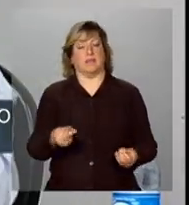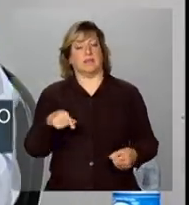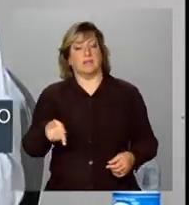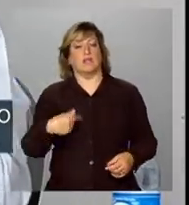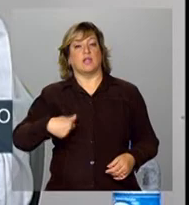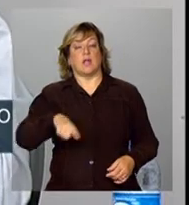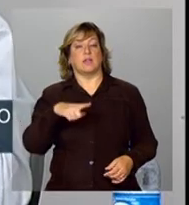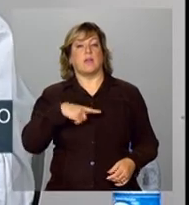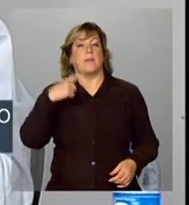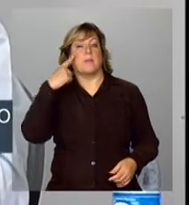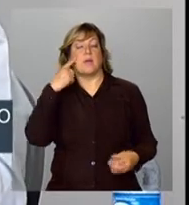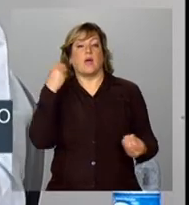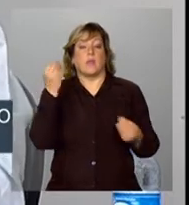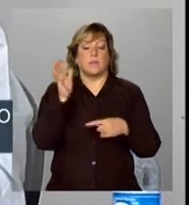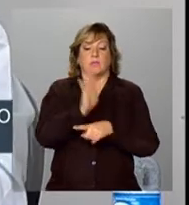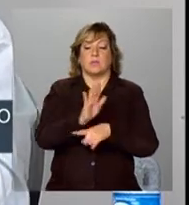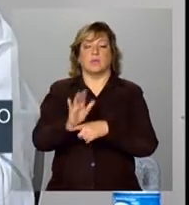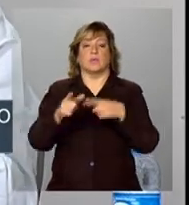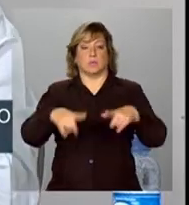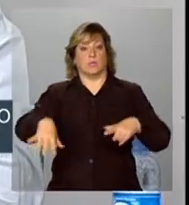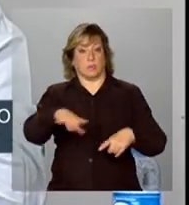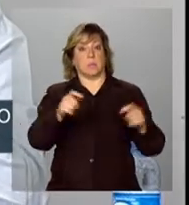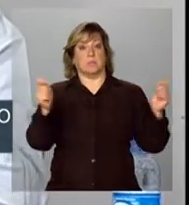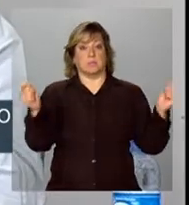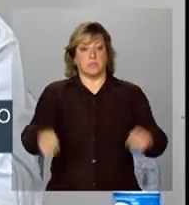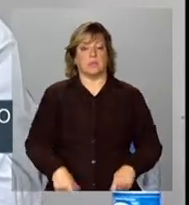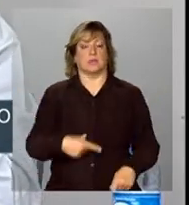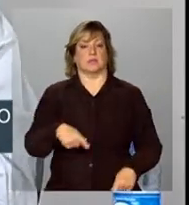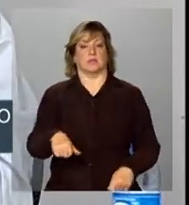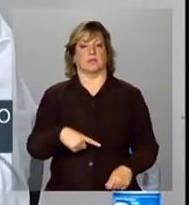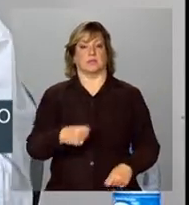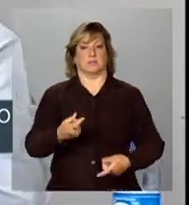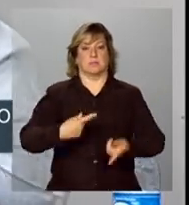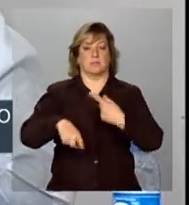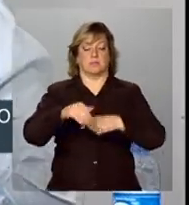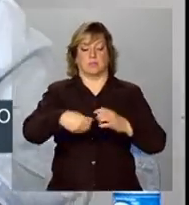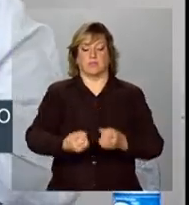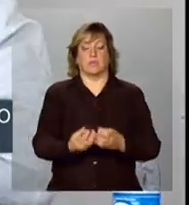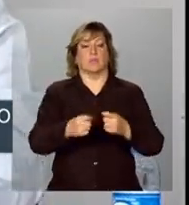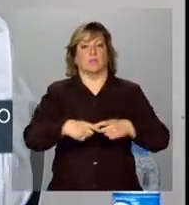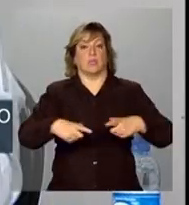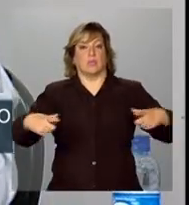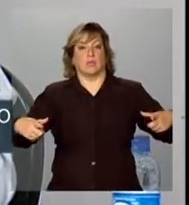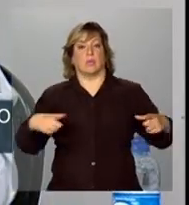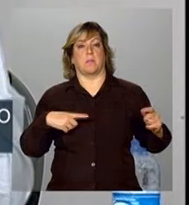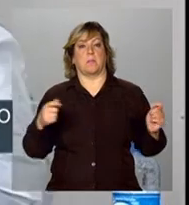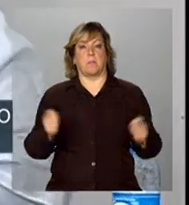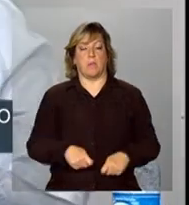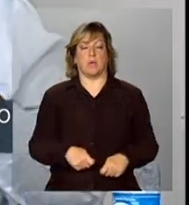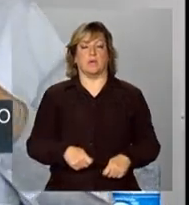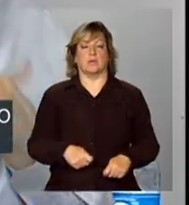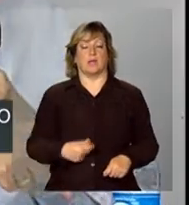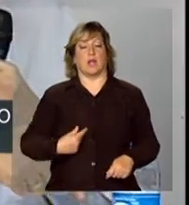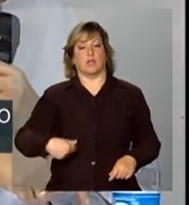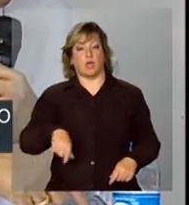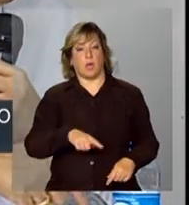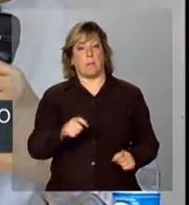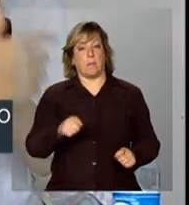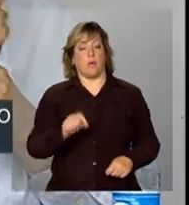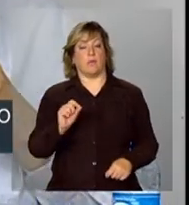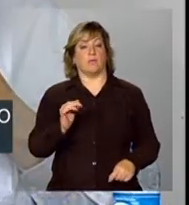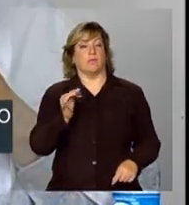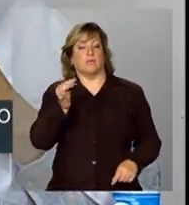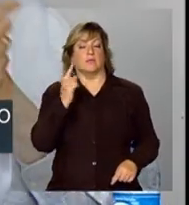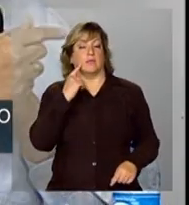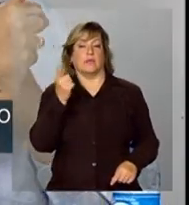olhar que nós temos que ter para as áreas que têm vocação, que têm demanda de expansão e que, necessariamente, nós podemos não só